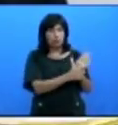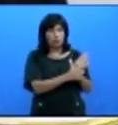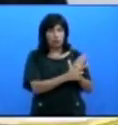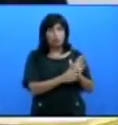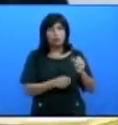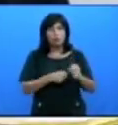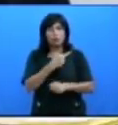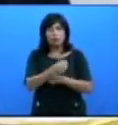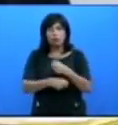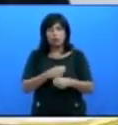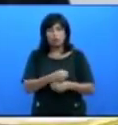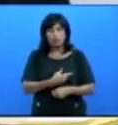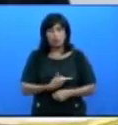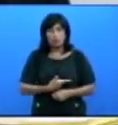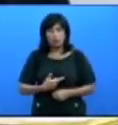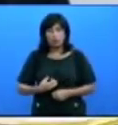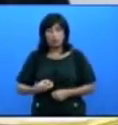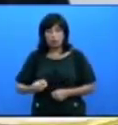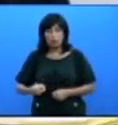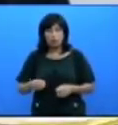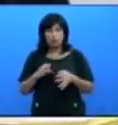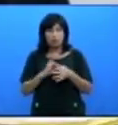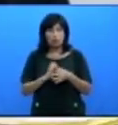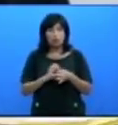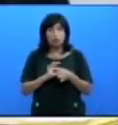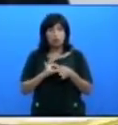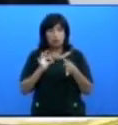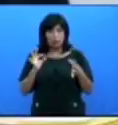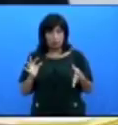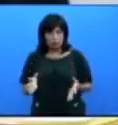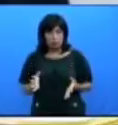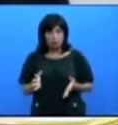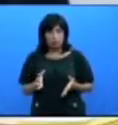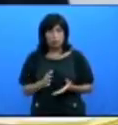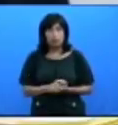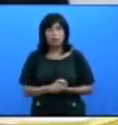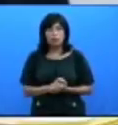novembro de 2000, ficou autorizado a outorgar